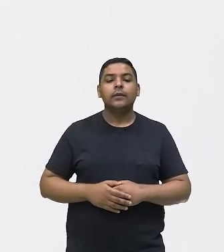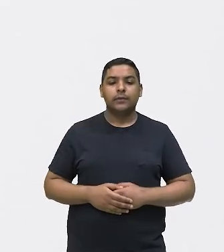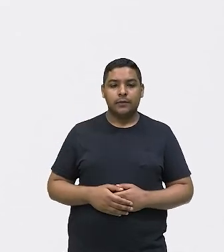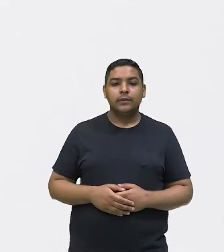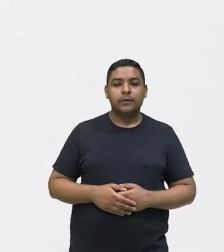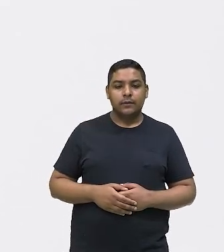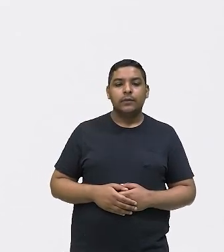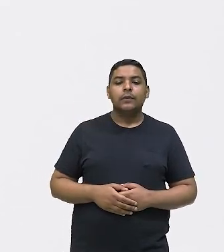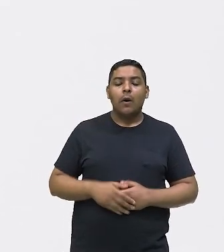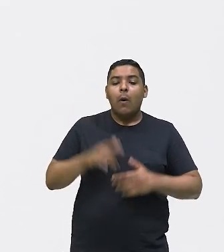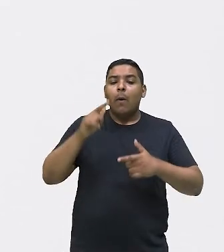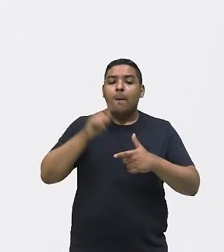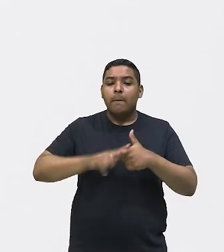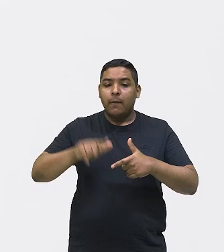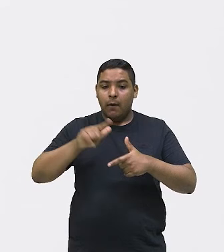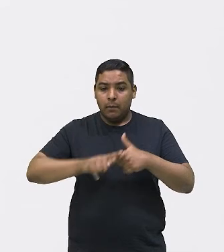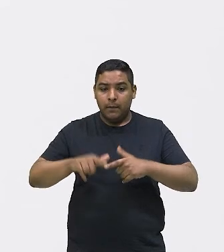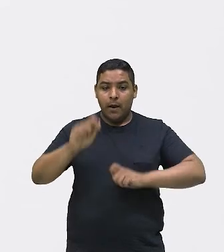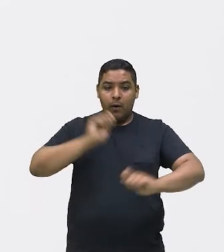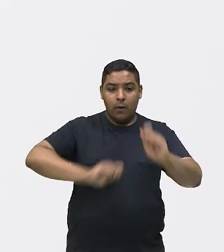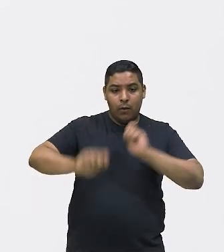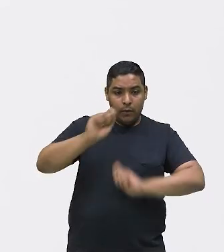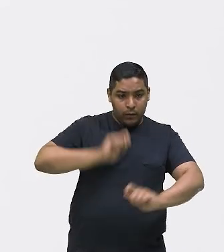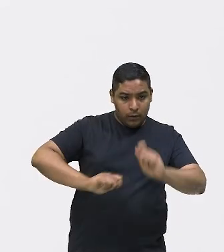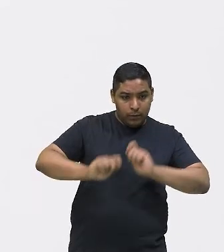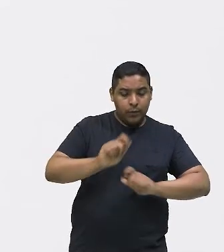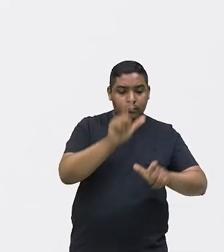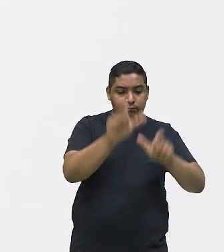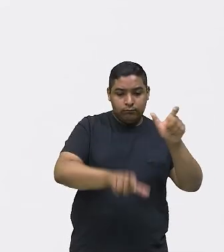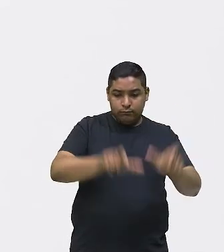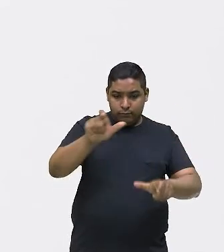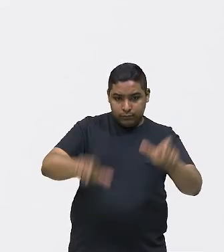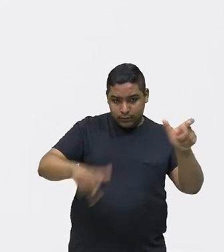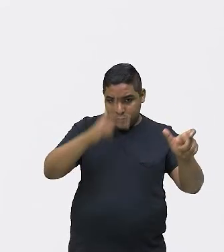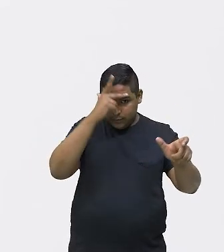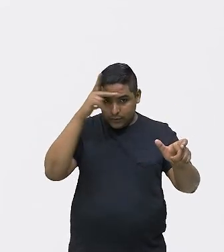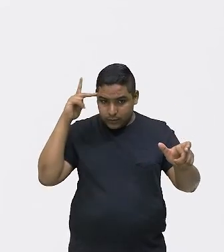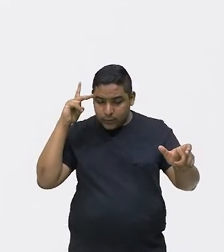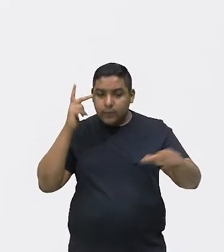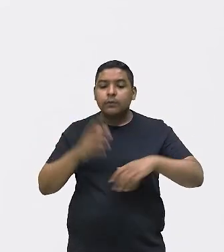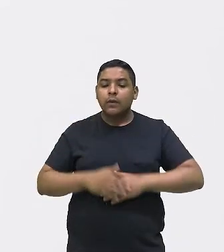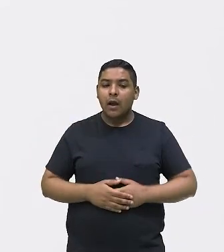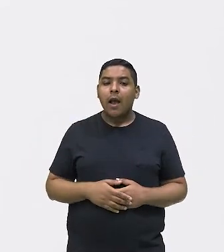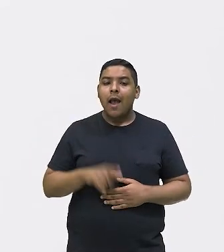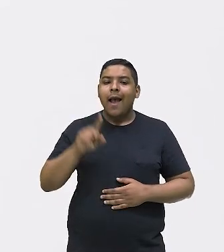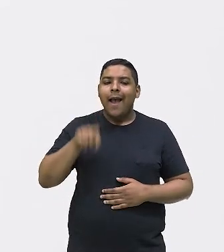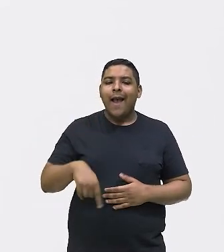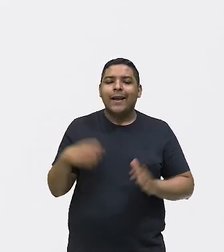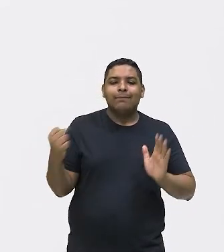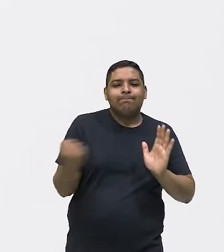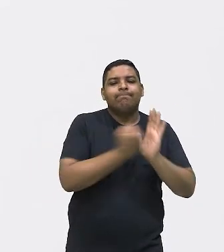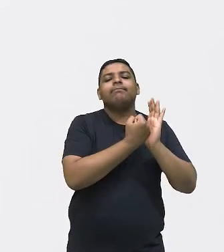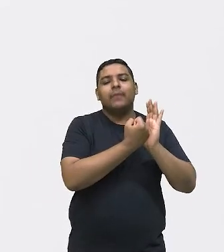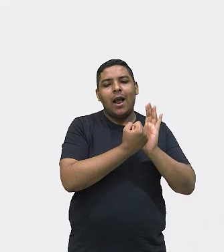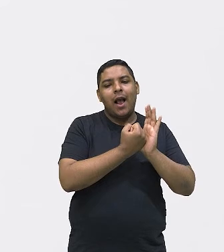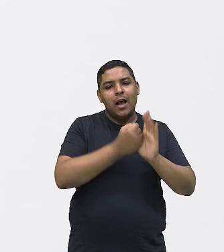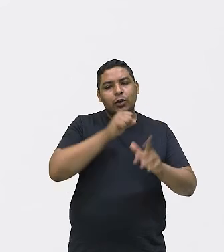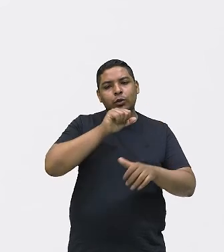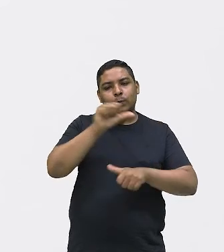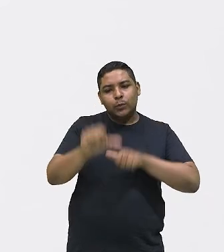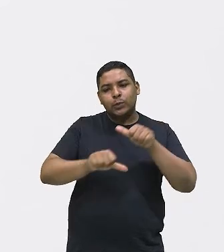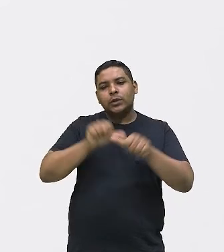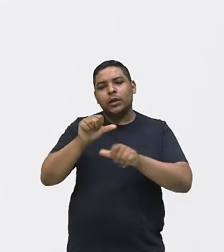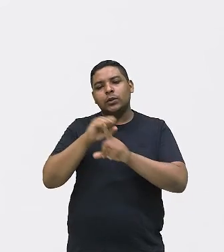a situação econômica dos indivíduos é que determina as mudanças